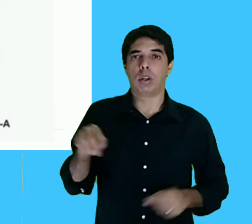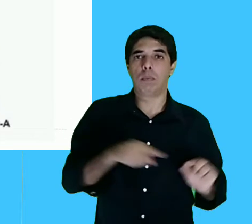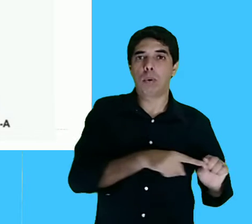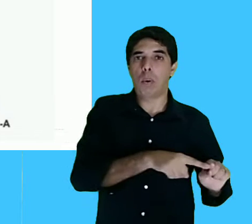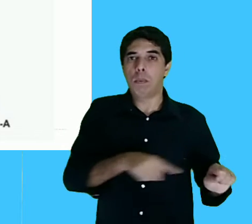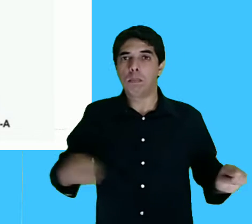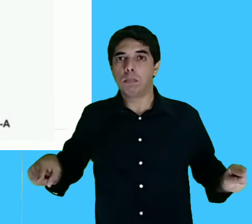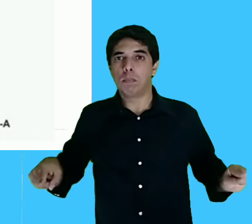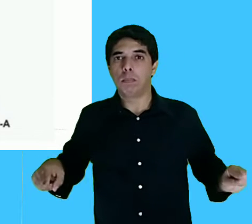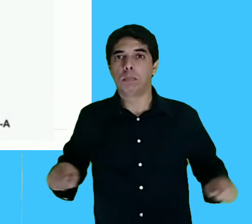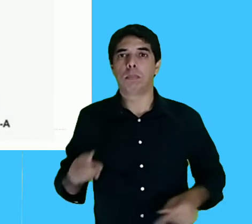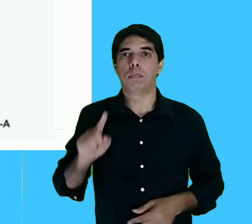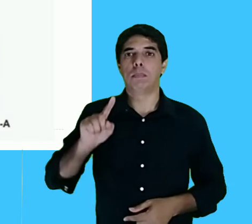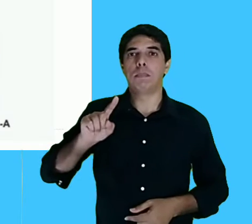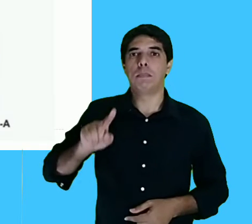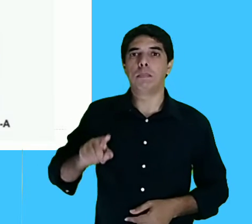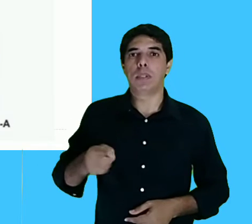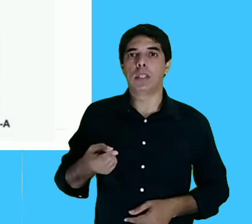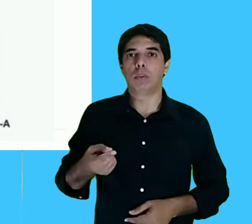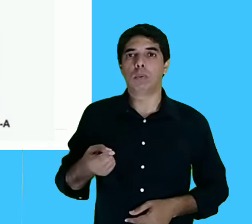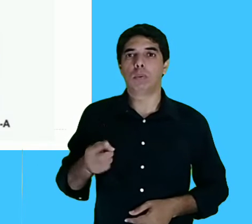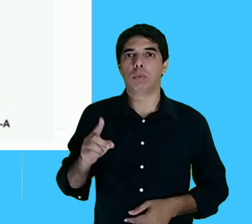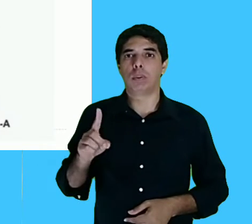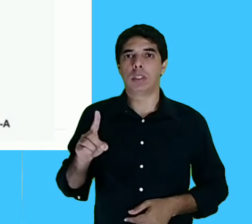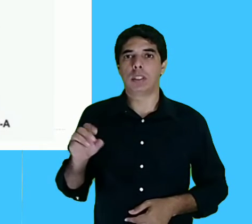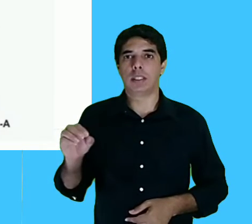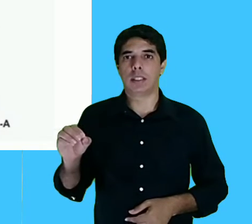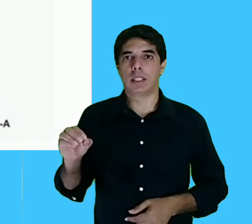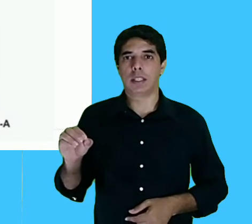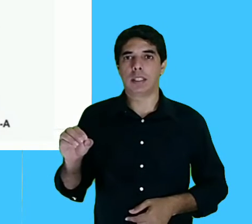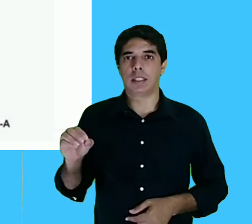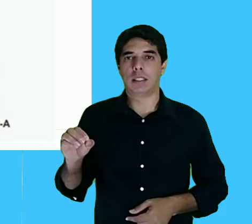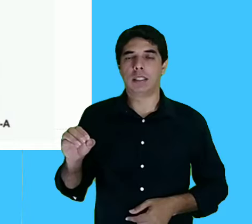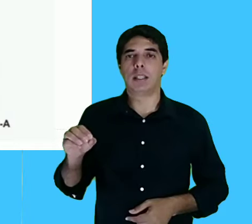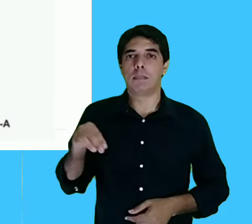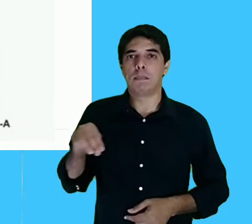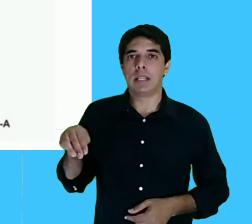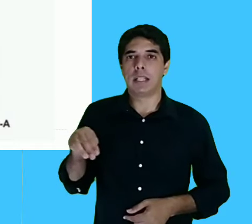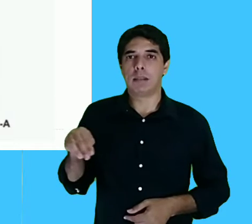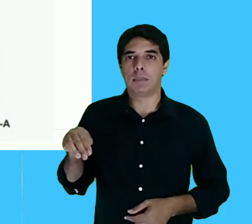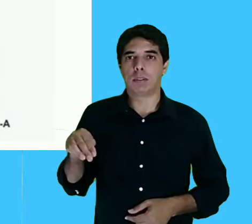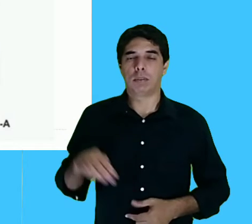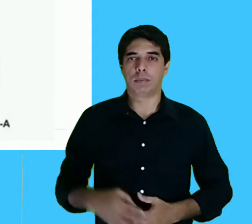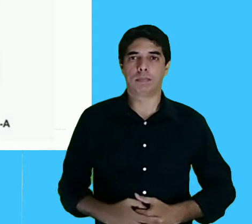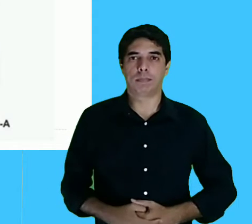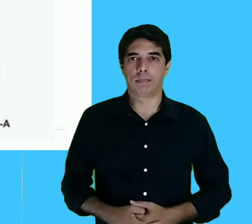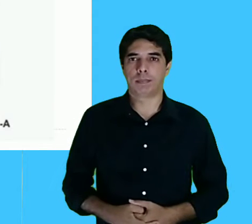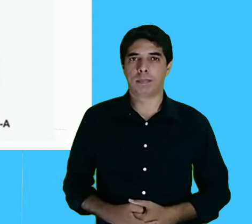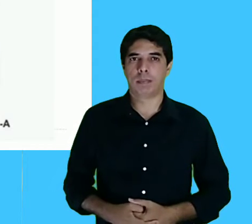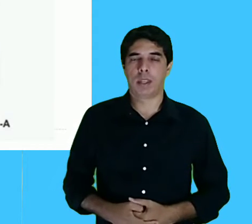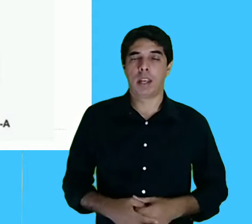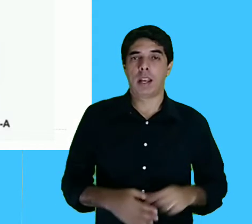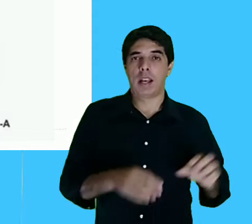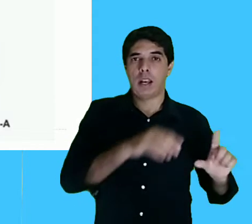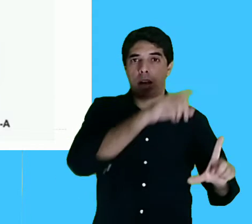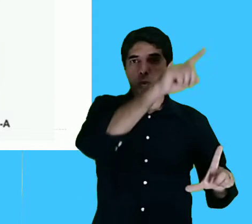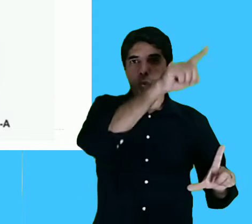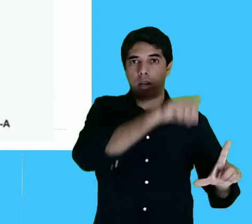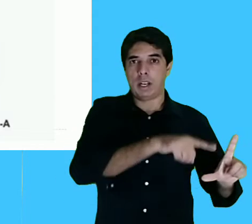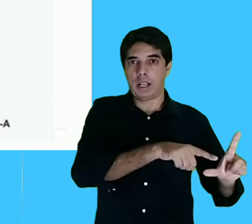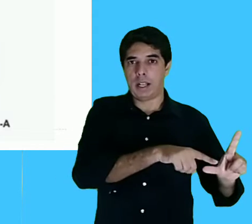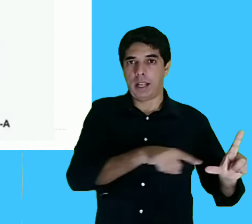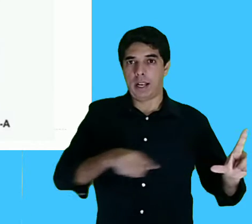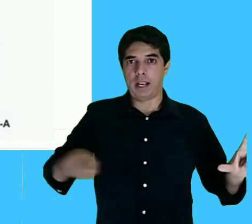milímetros. Eles mantêm entre si a mesma relação entre o lado do quadrado e sua diagonal.